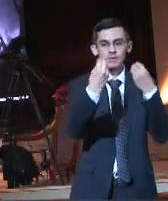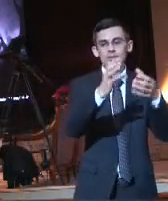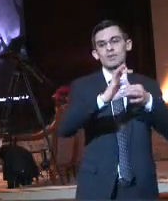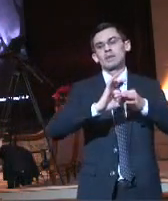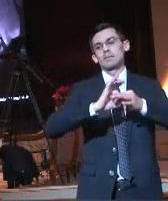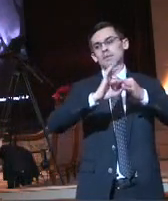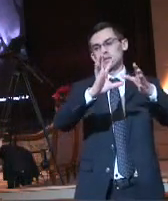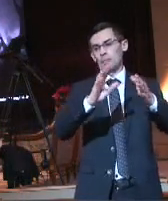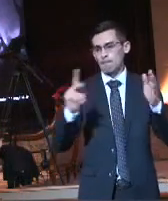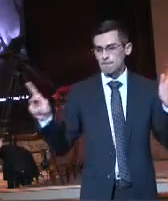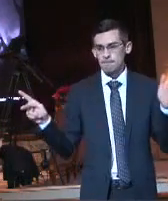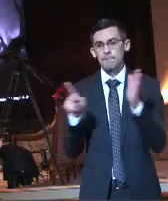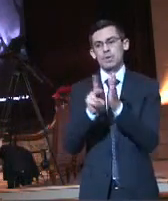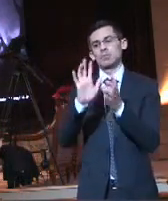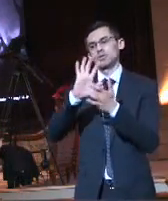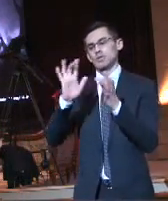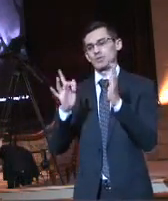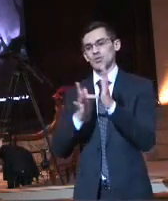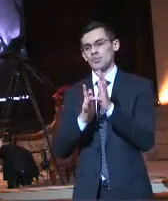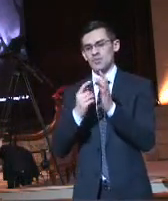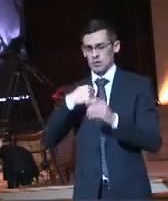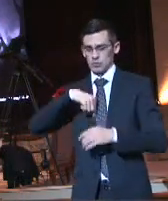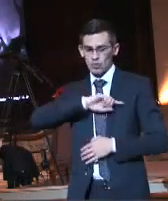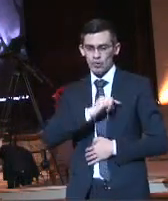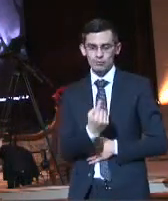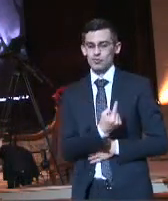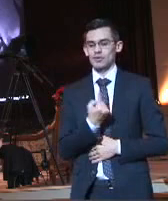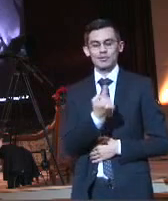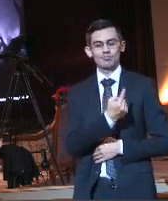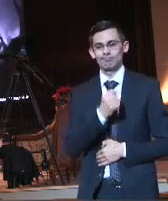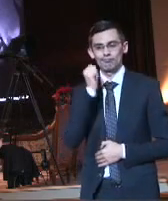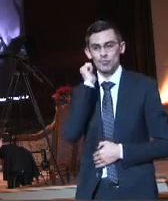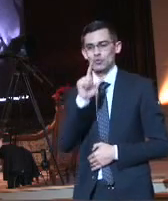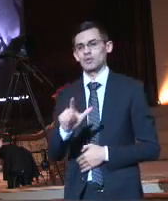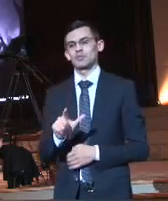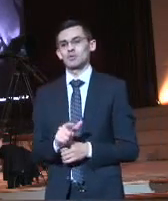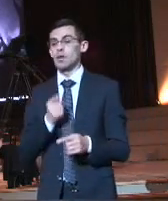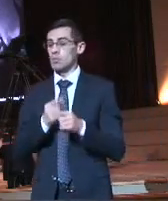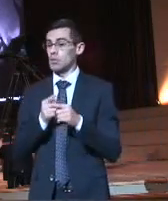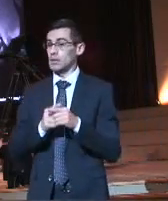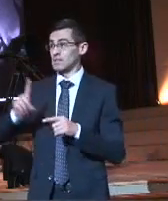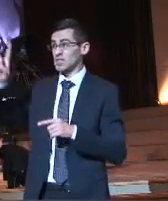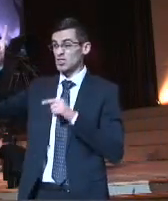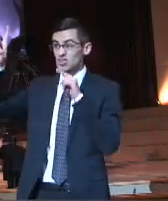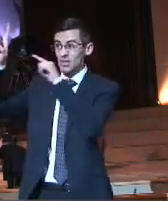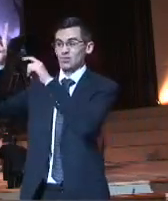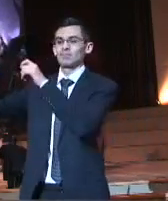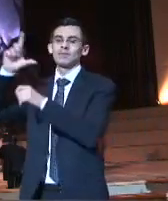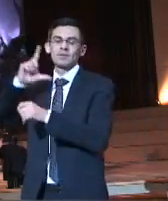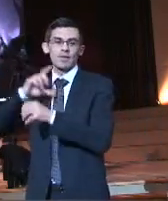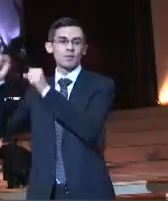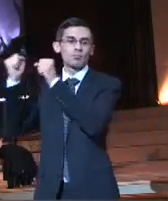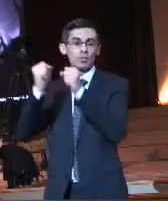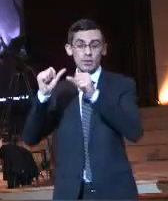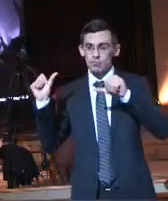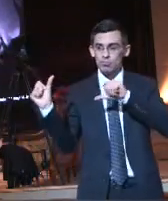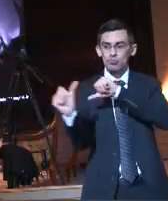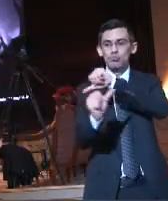direta de Jesus Cristo, nosso Salvador e Libertador, pode mudar